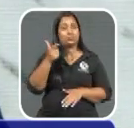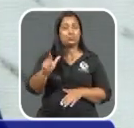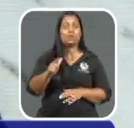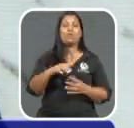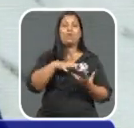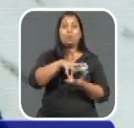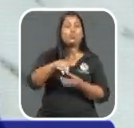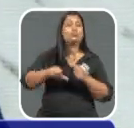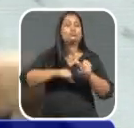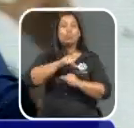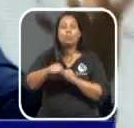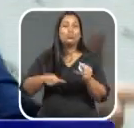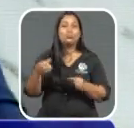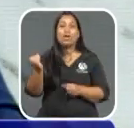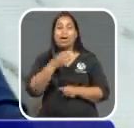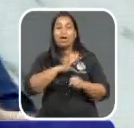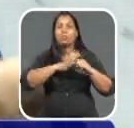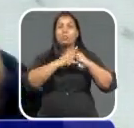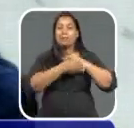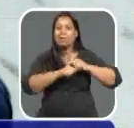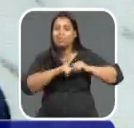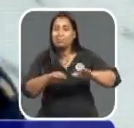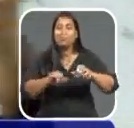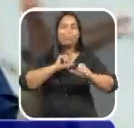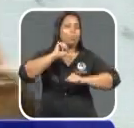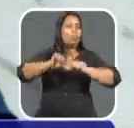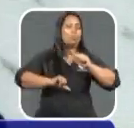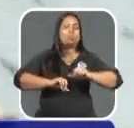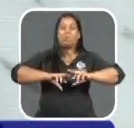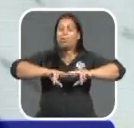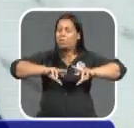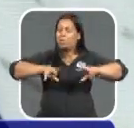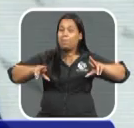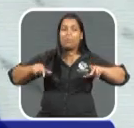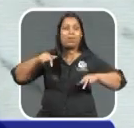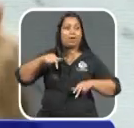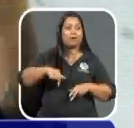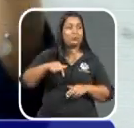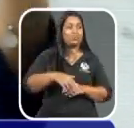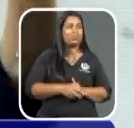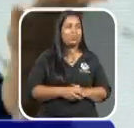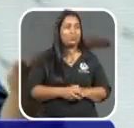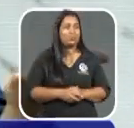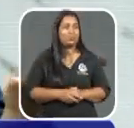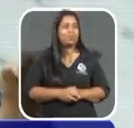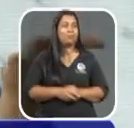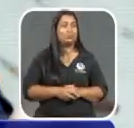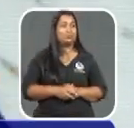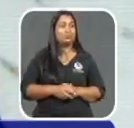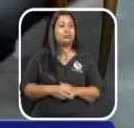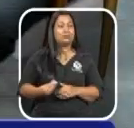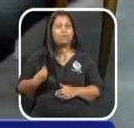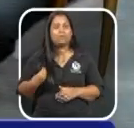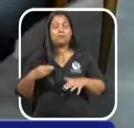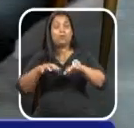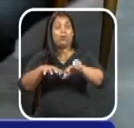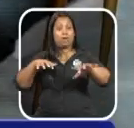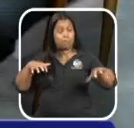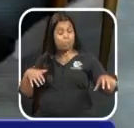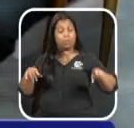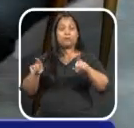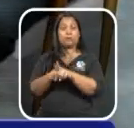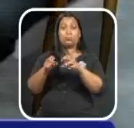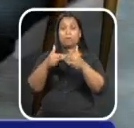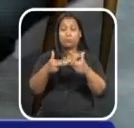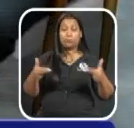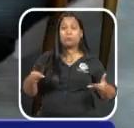mundo que muda tão rápido, né? Veio uma pandemia que já mudou tanta coisa aqui dentro mesmo, a questão da presença remota nas sessões, que também é